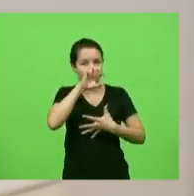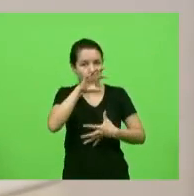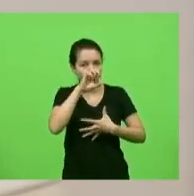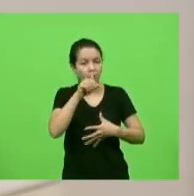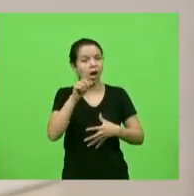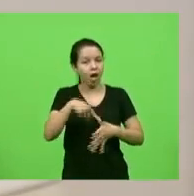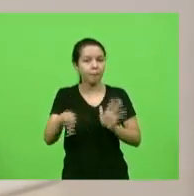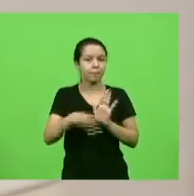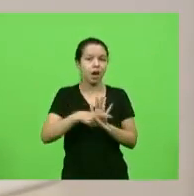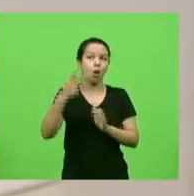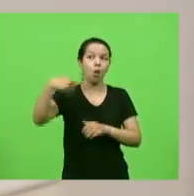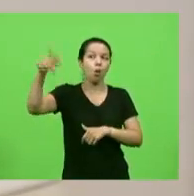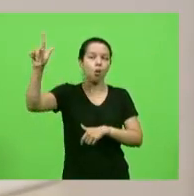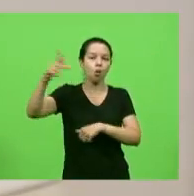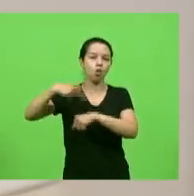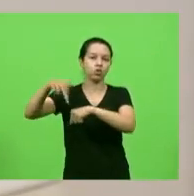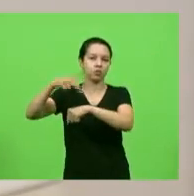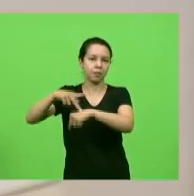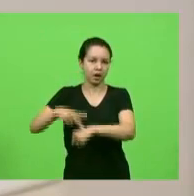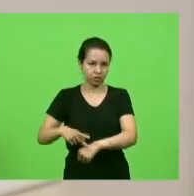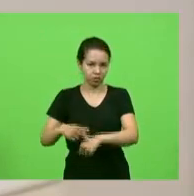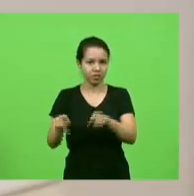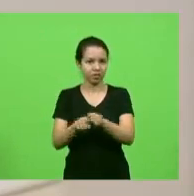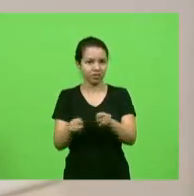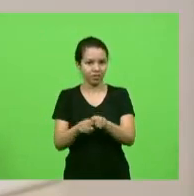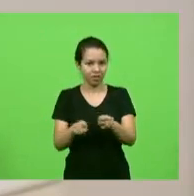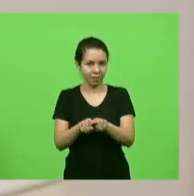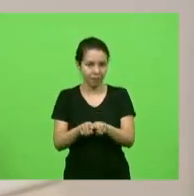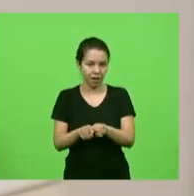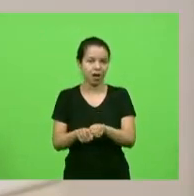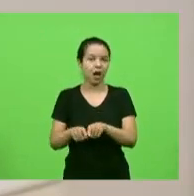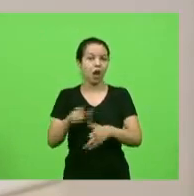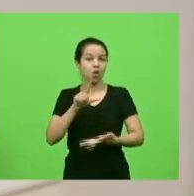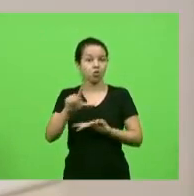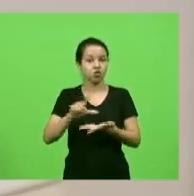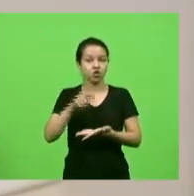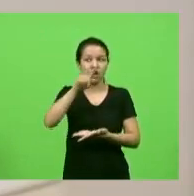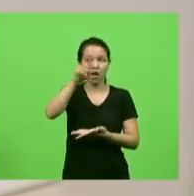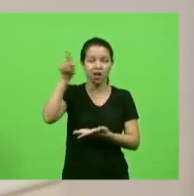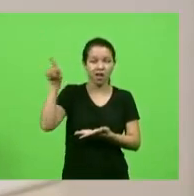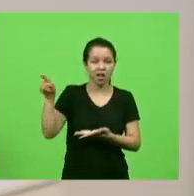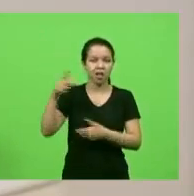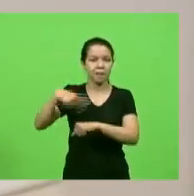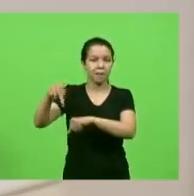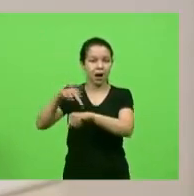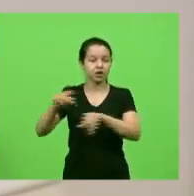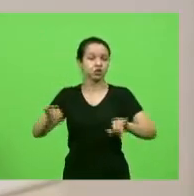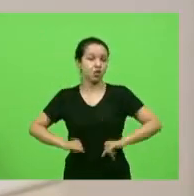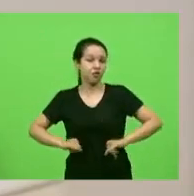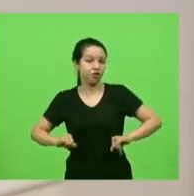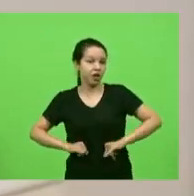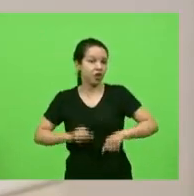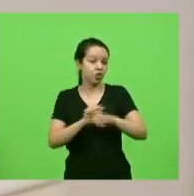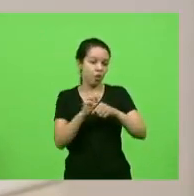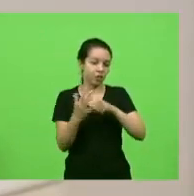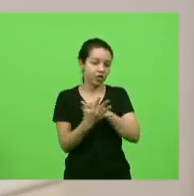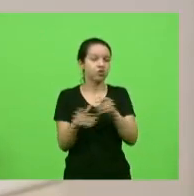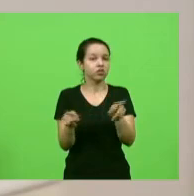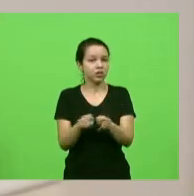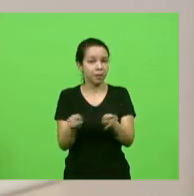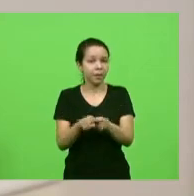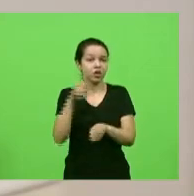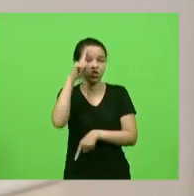atual logística da aviação e países envolvidos estão sofrendo com a epidemia, impedem a garantia de